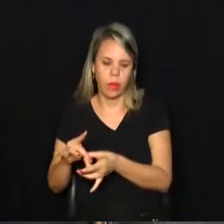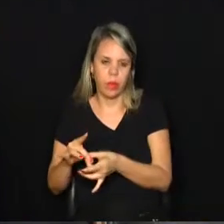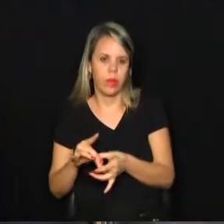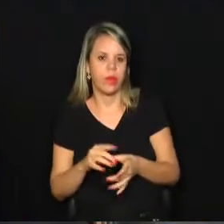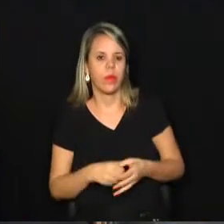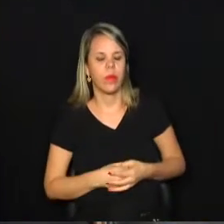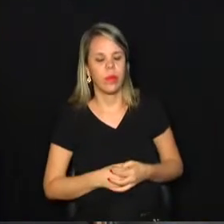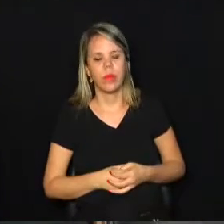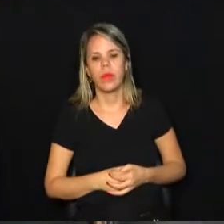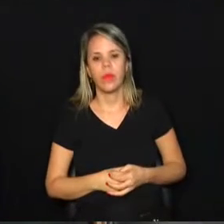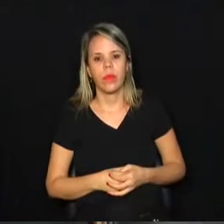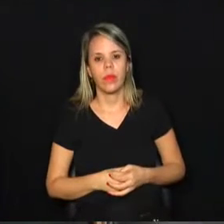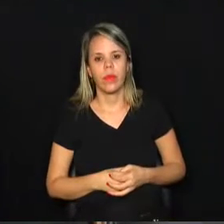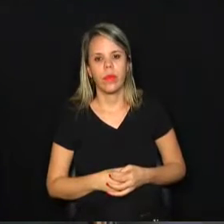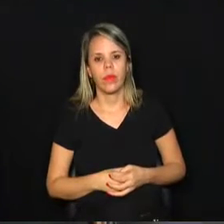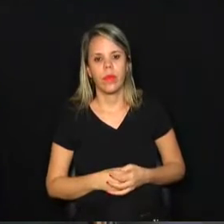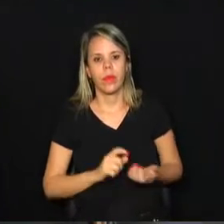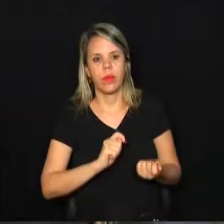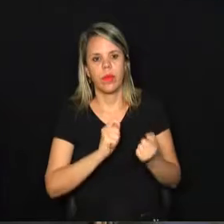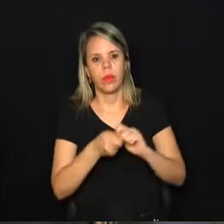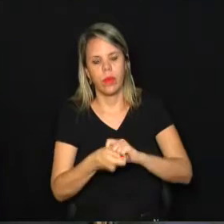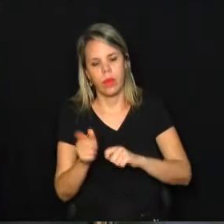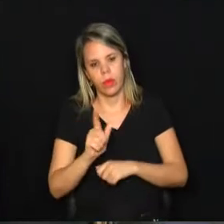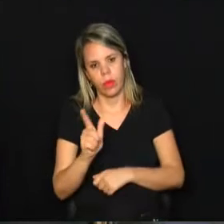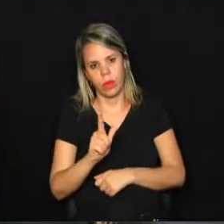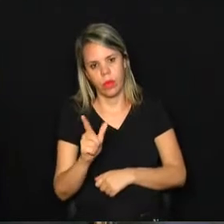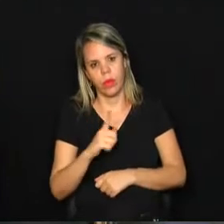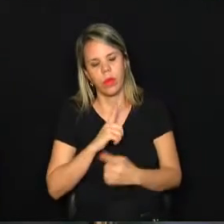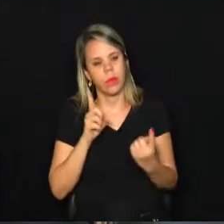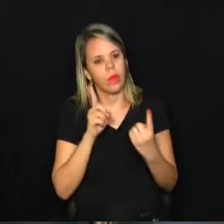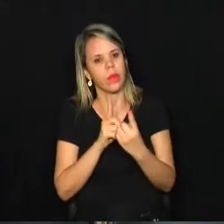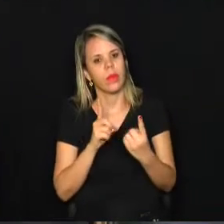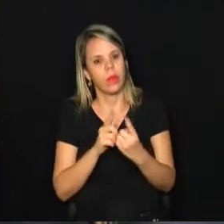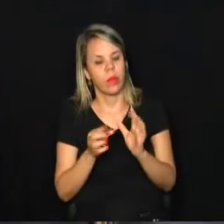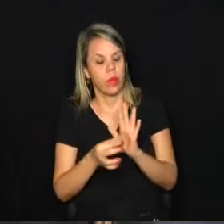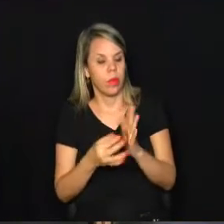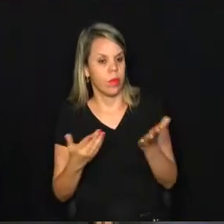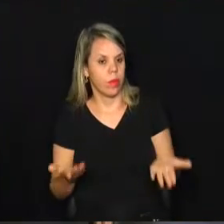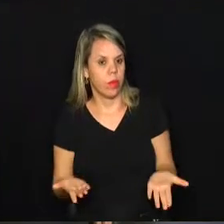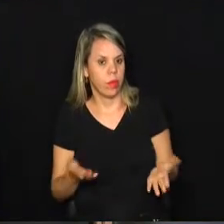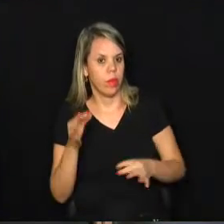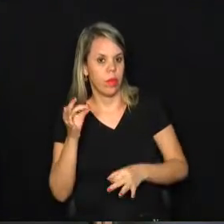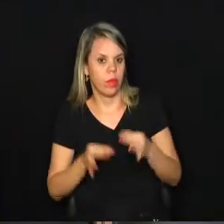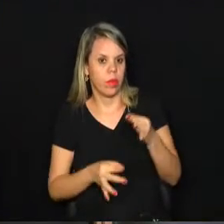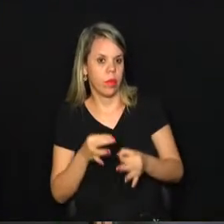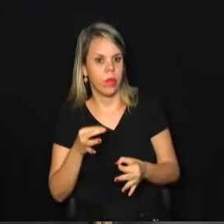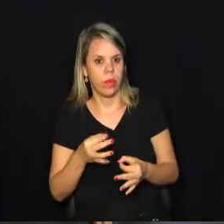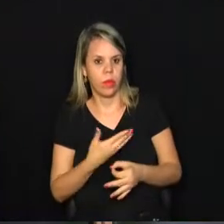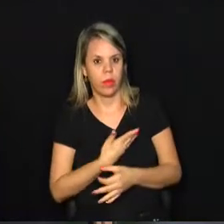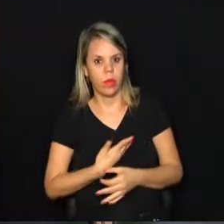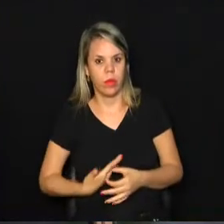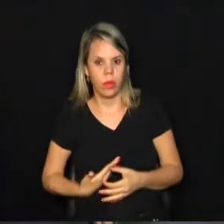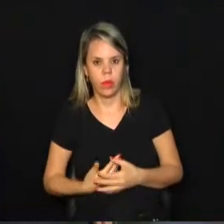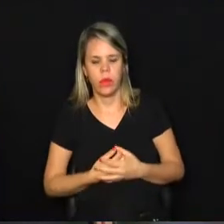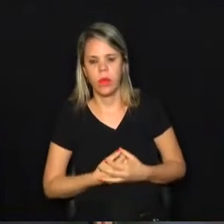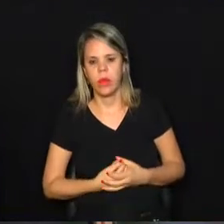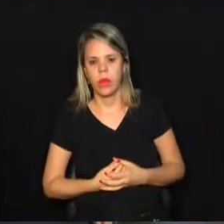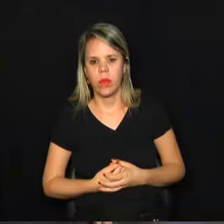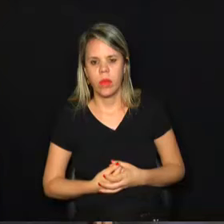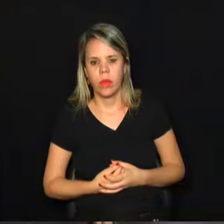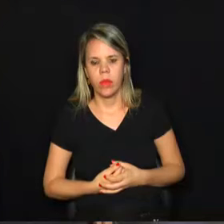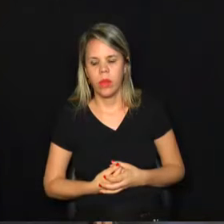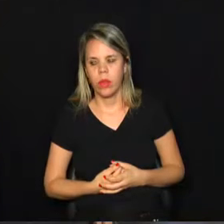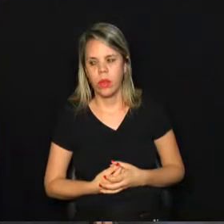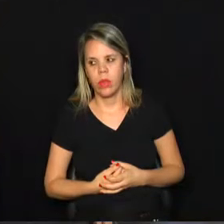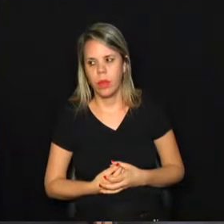ambiente, e essa adequação, obviamente, atende a uma manifestação da justiça, né, do Poder Judiciário.